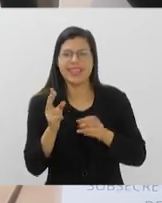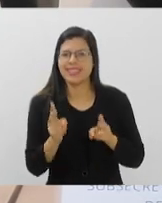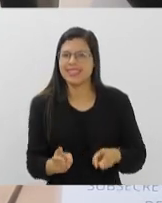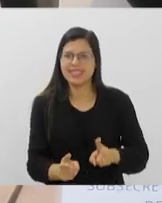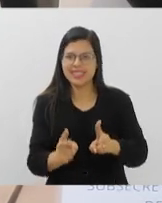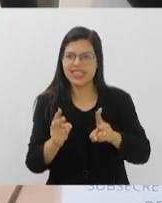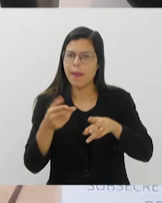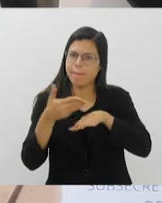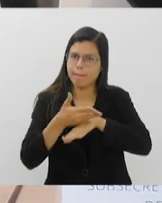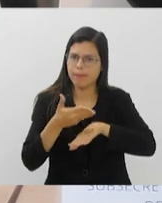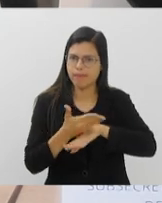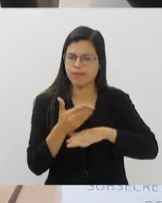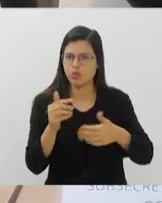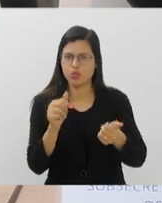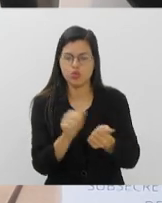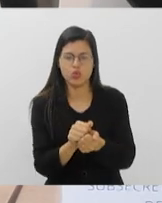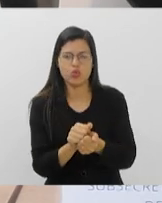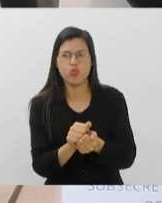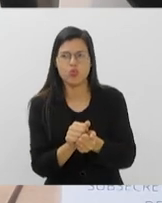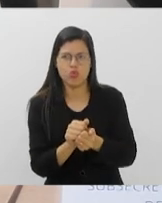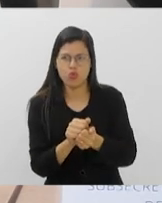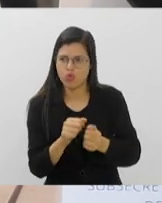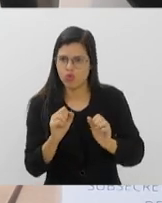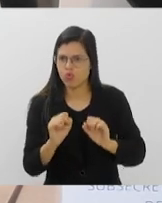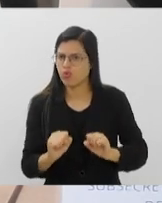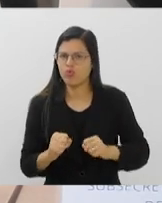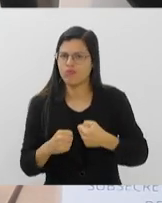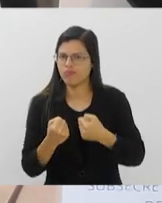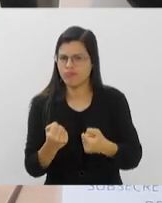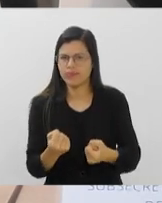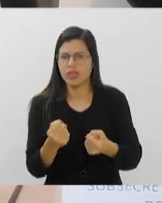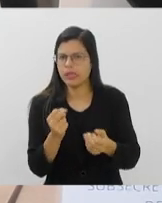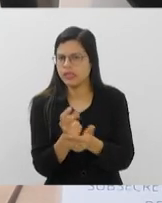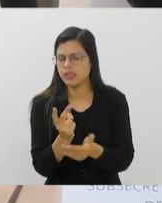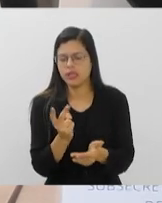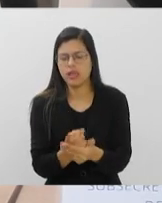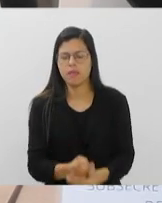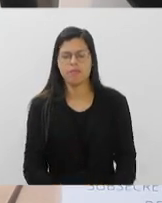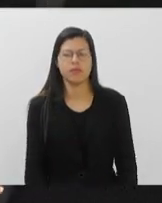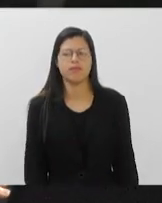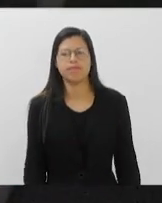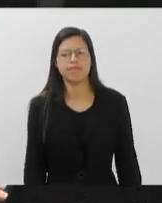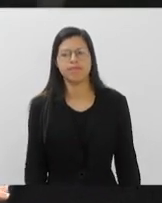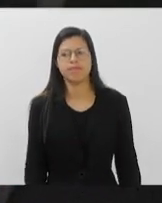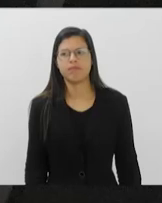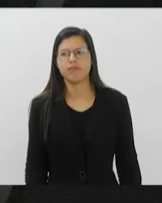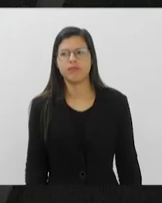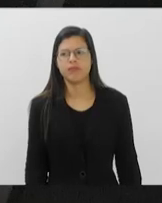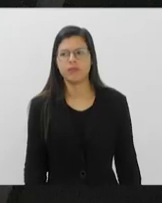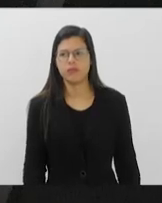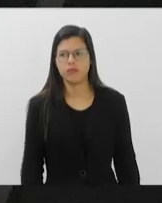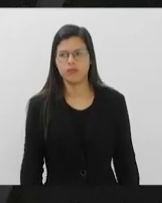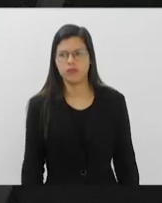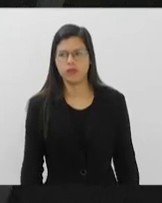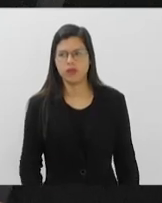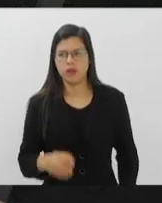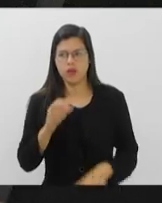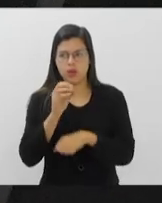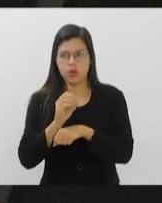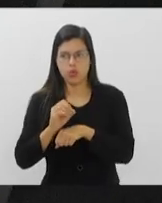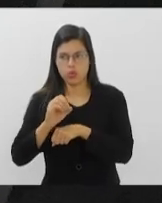presente conosco Imbatível né tá sempre com a gente eh a d